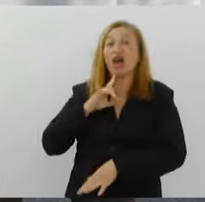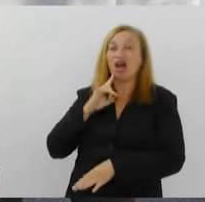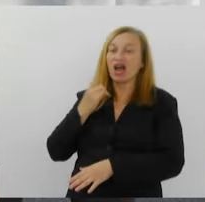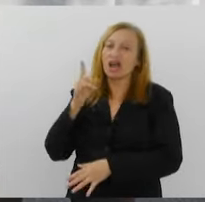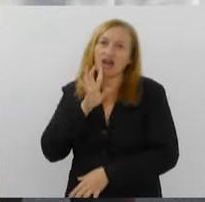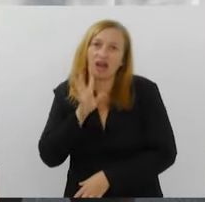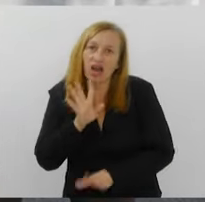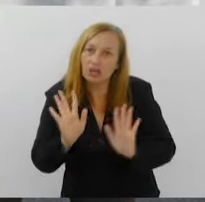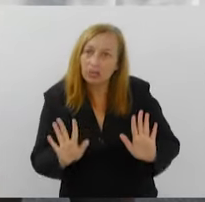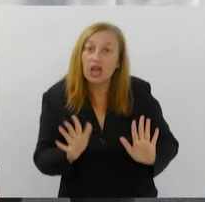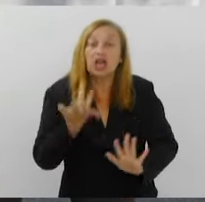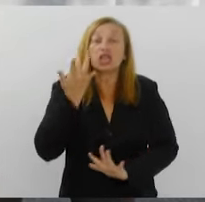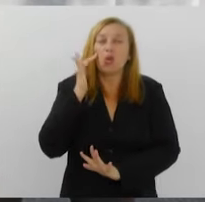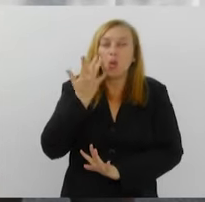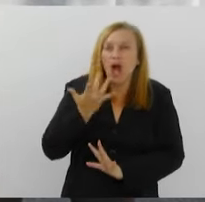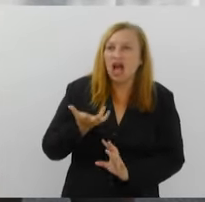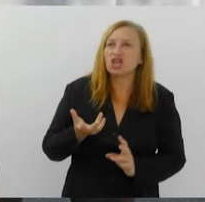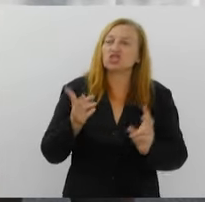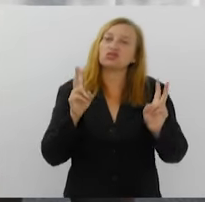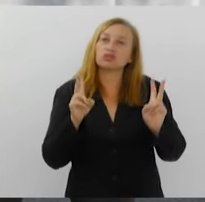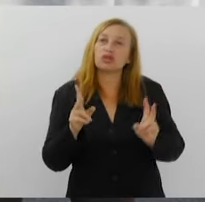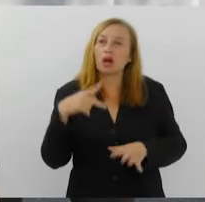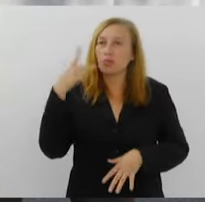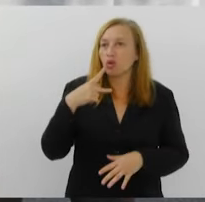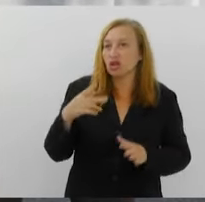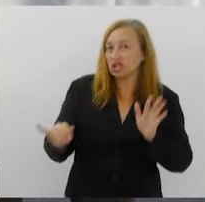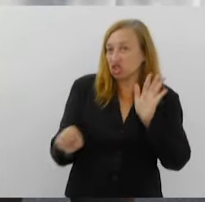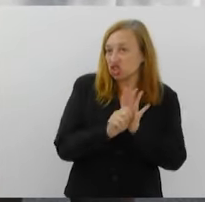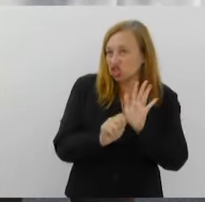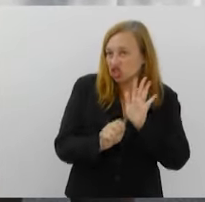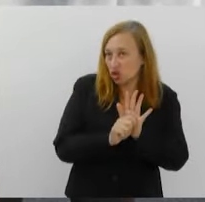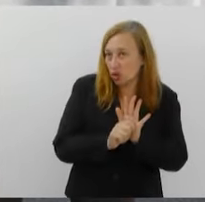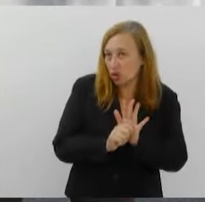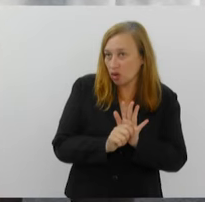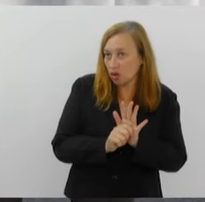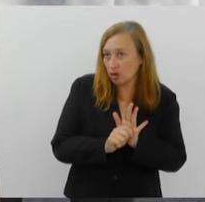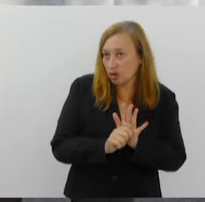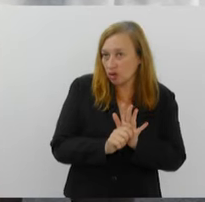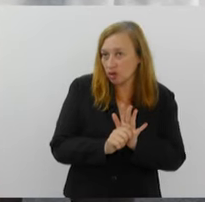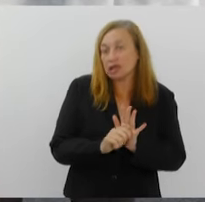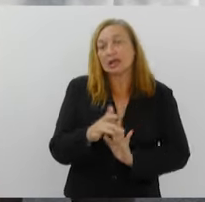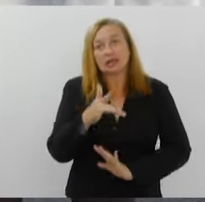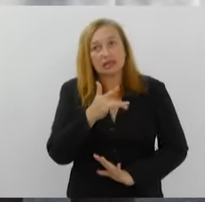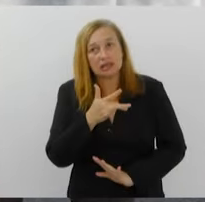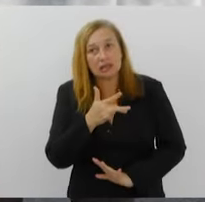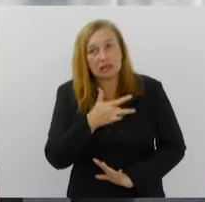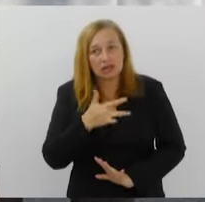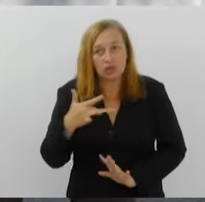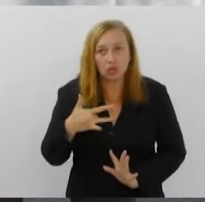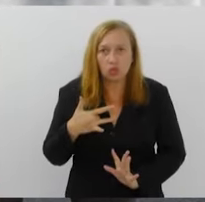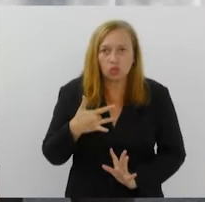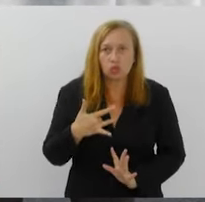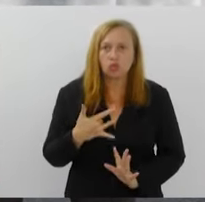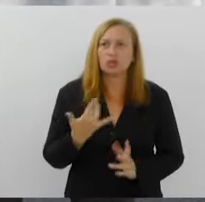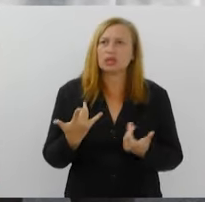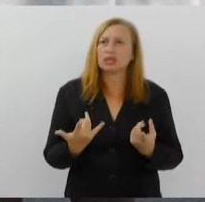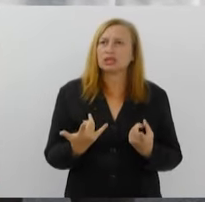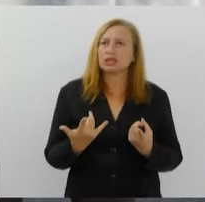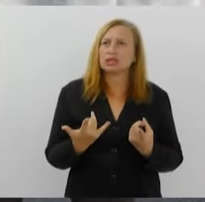Então, eu acho que seja na questão da política de drogas, dissociada da saúde, seja nessa